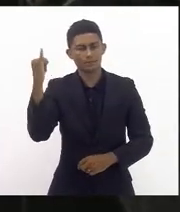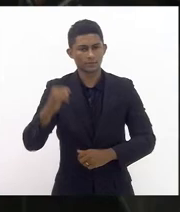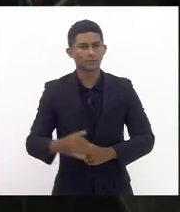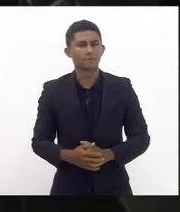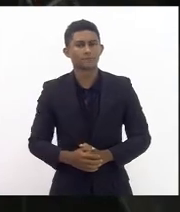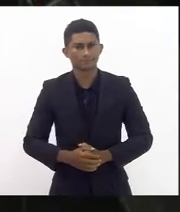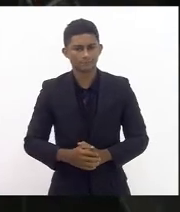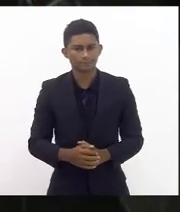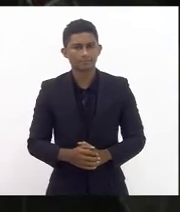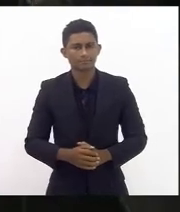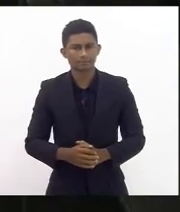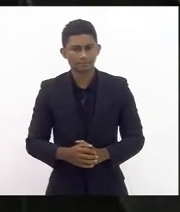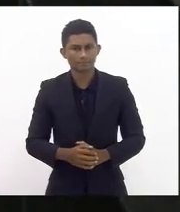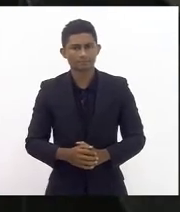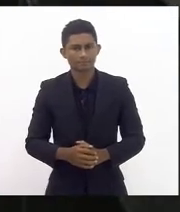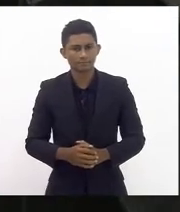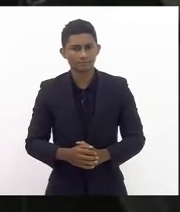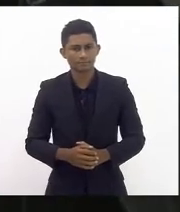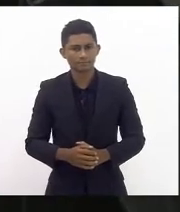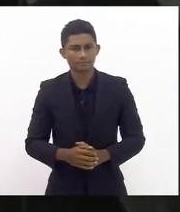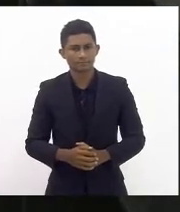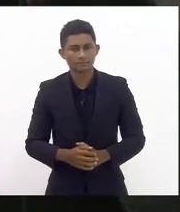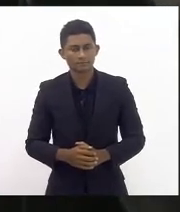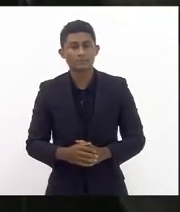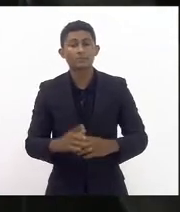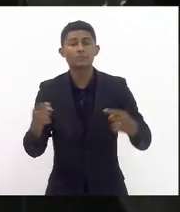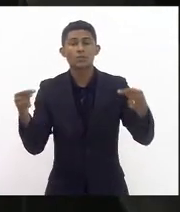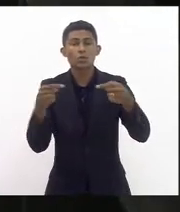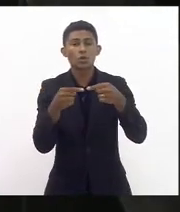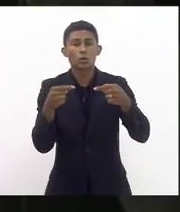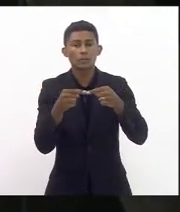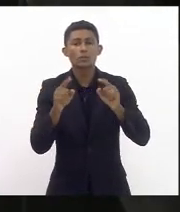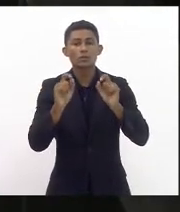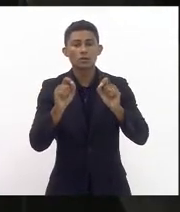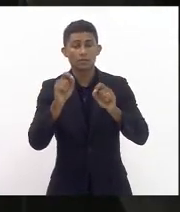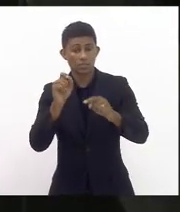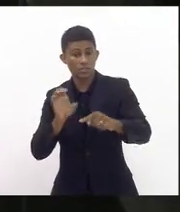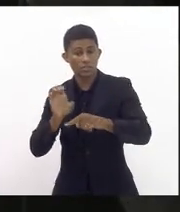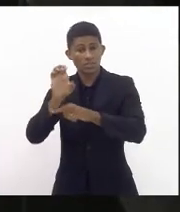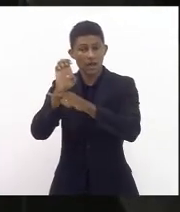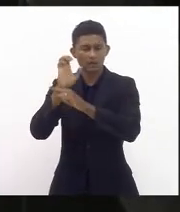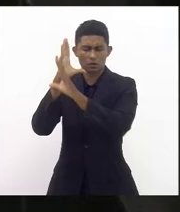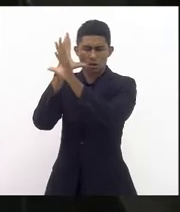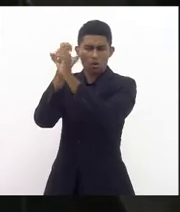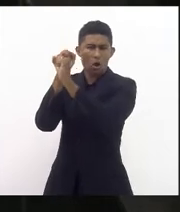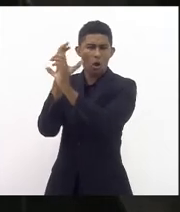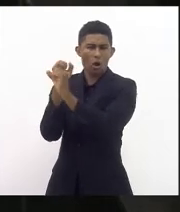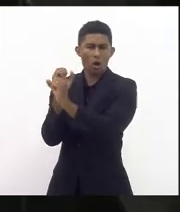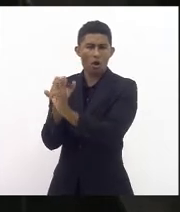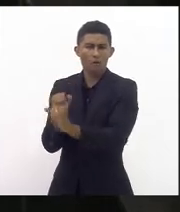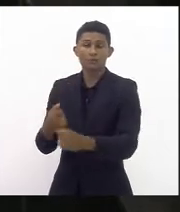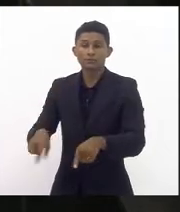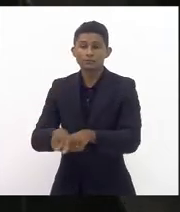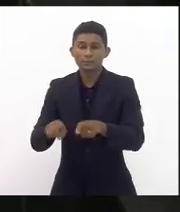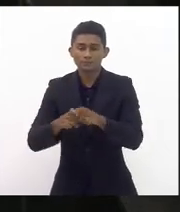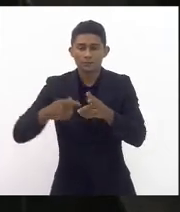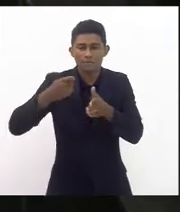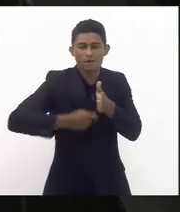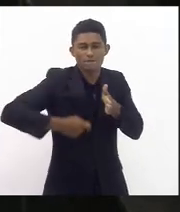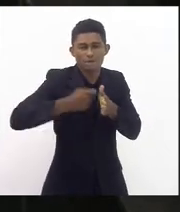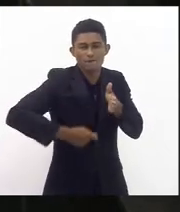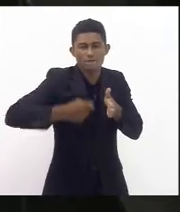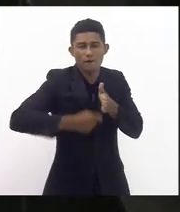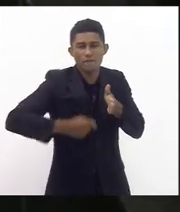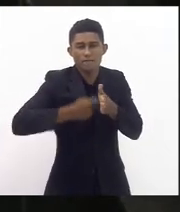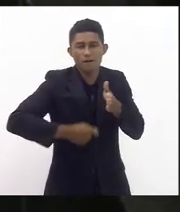em relação às contas públicas e ao equilíbrio fiscal do Estado do Rio de Janeiro. Eu lembro